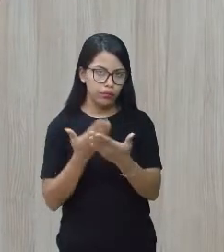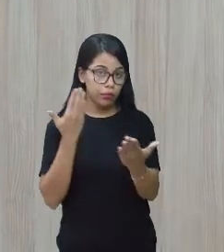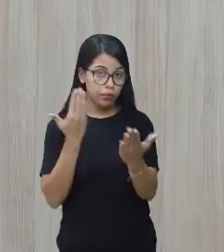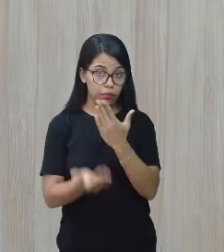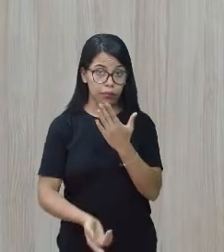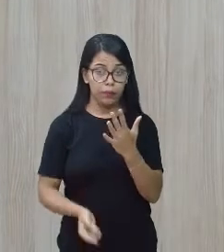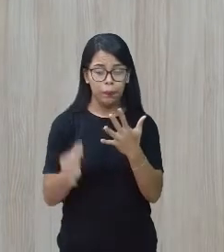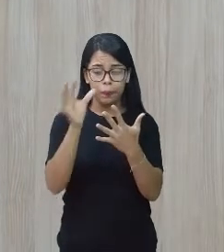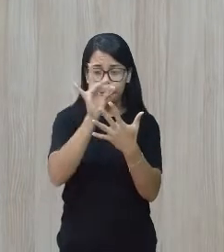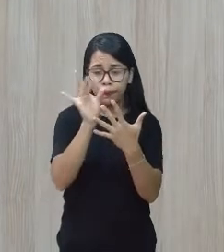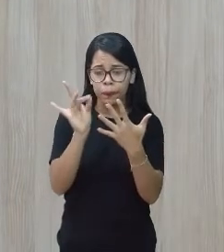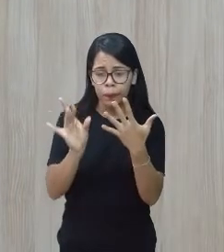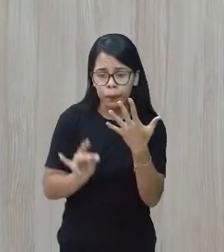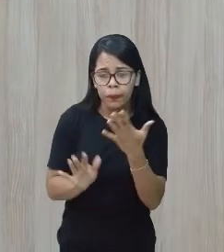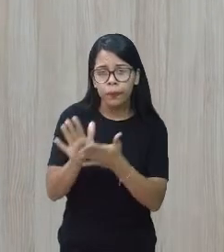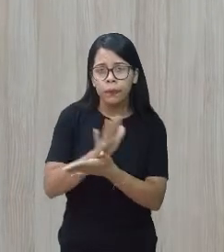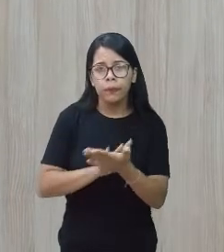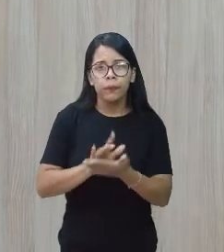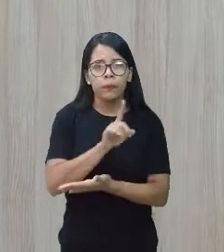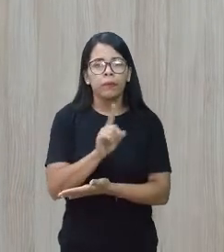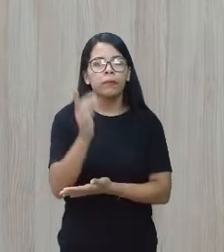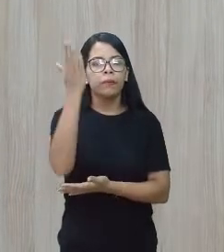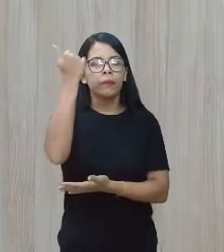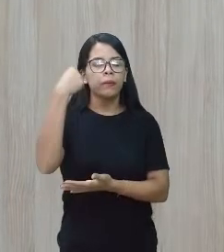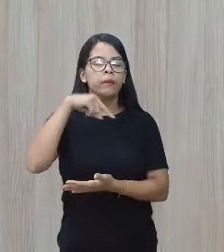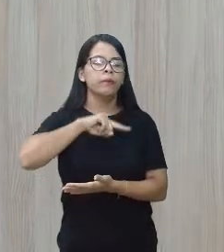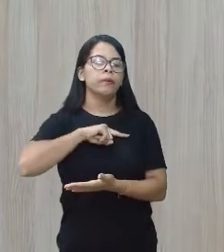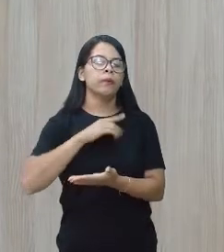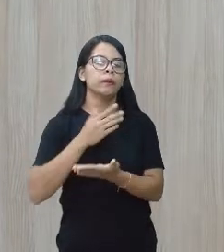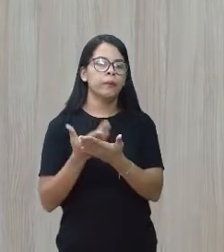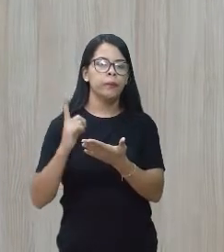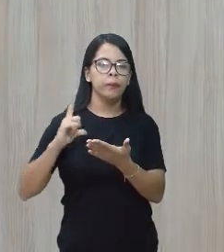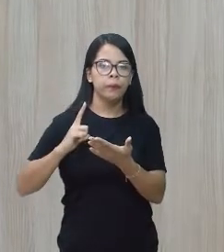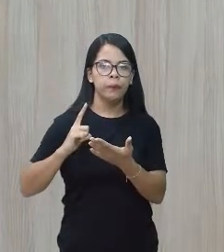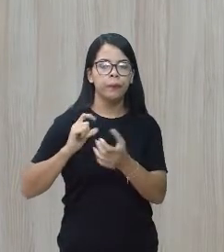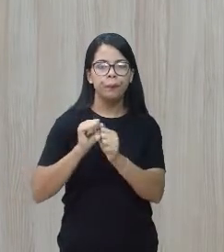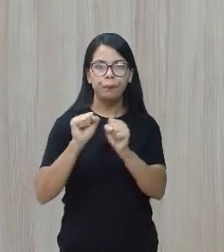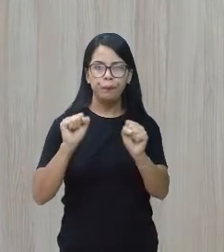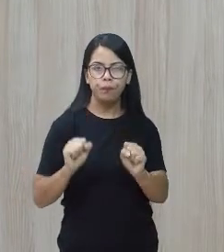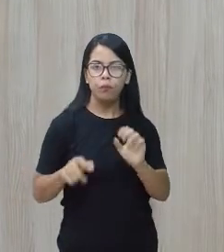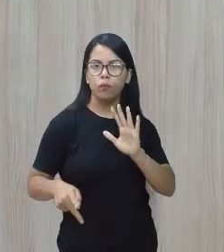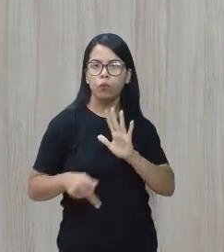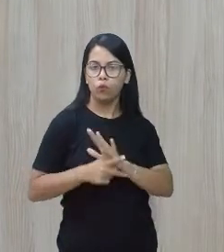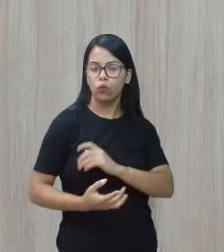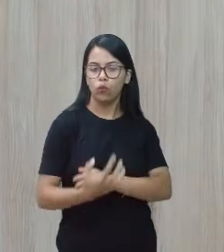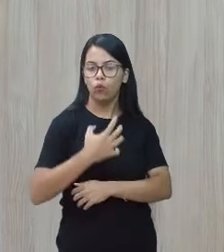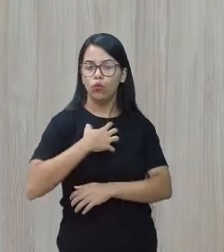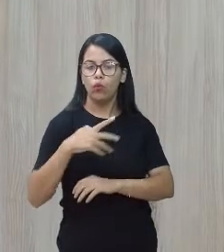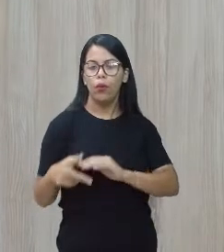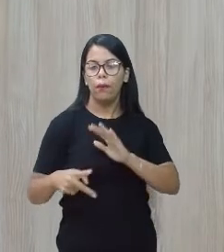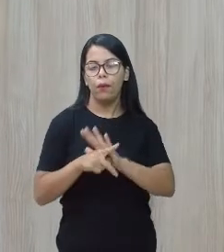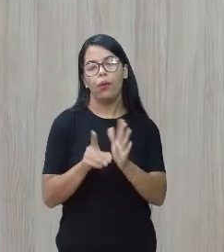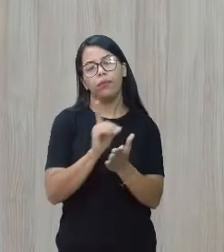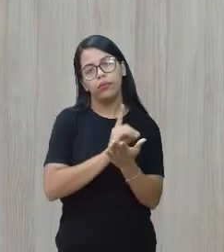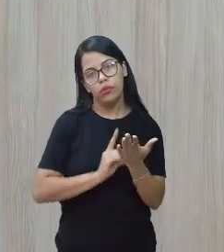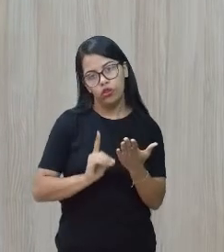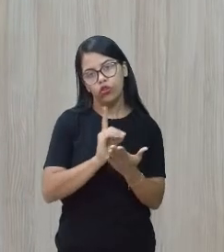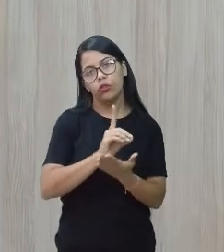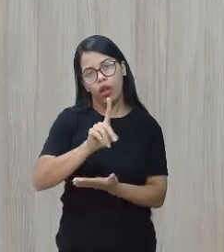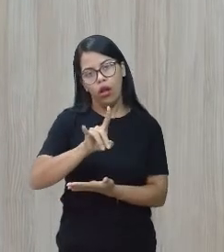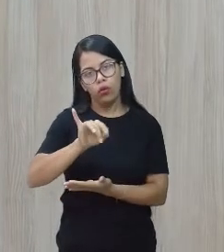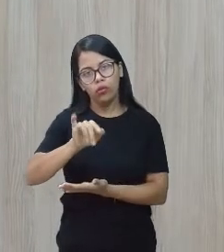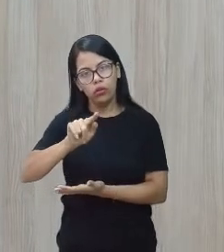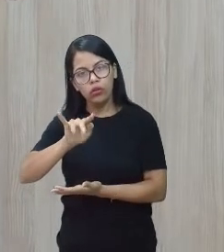detalhe, certo? Você sabe que a nossa aula ela tem o sistema digital, nosso formato de aula é o formato